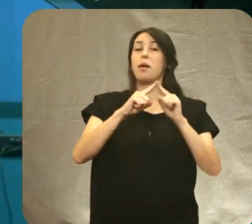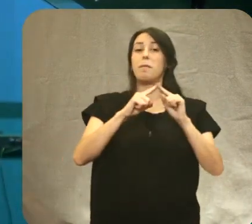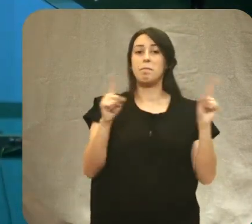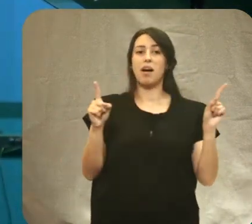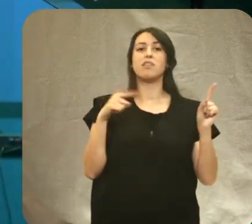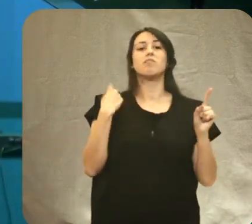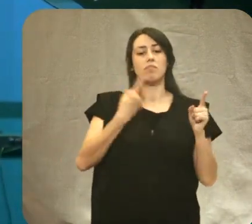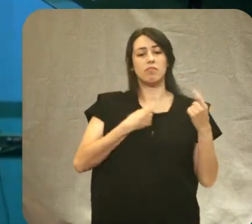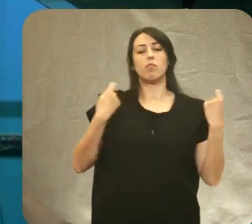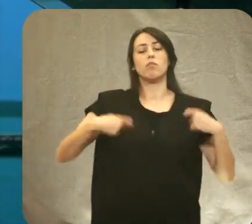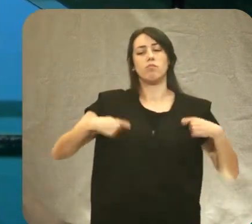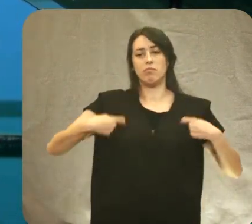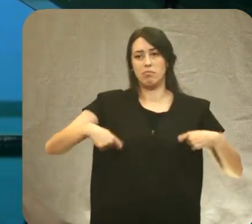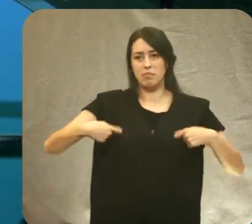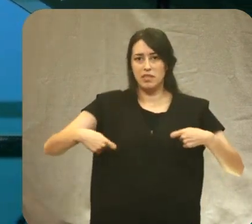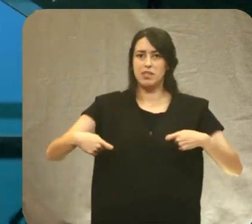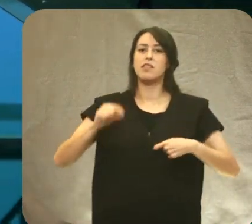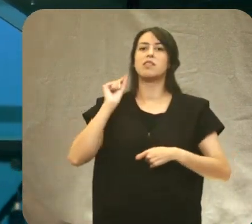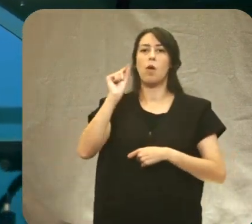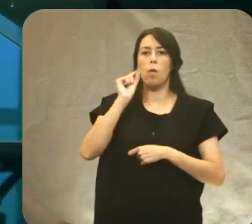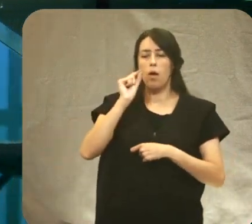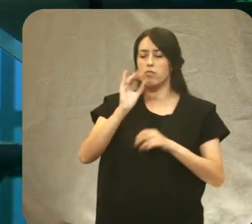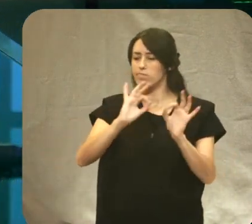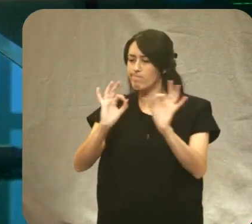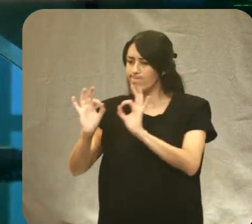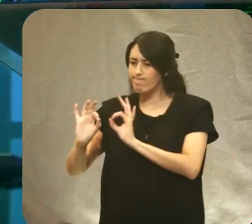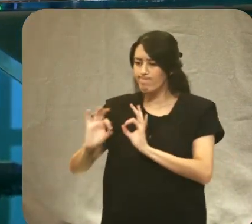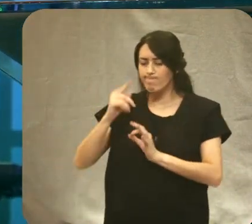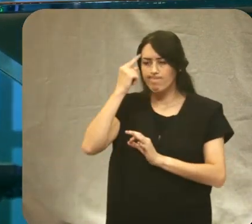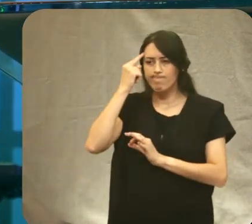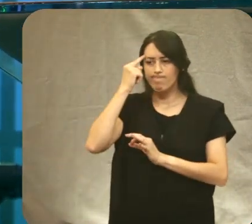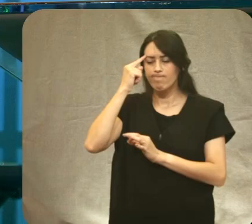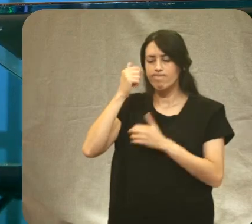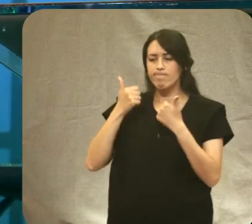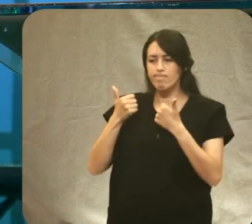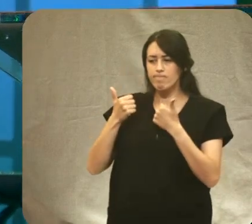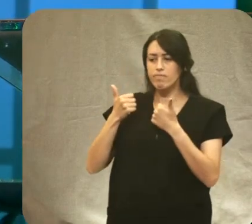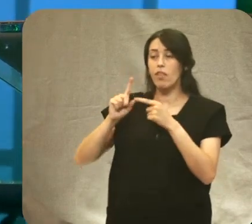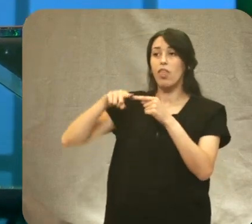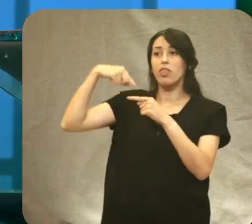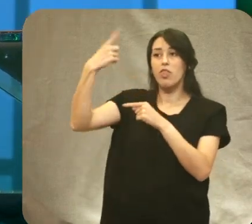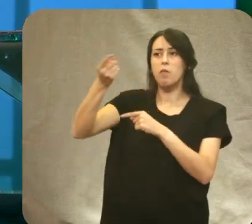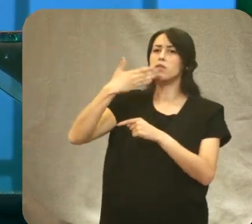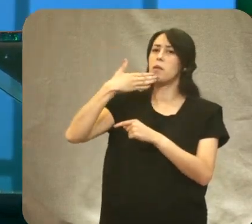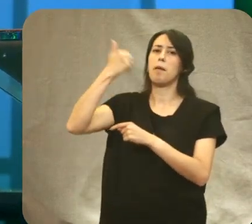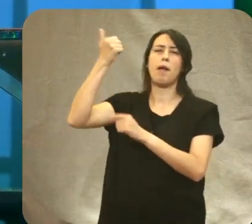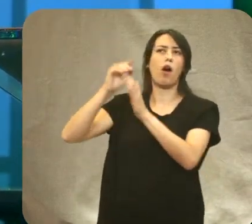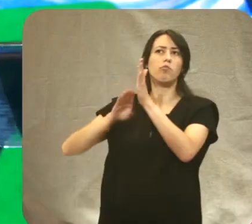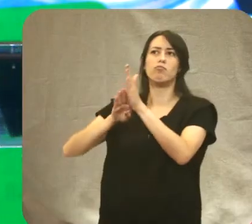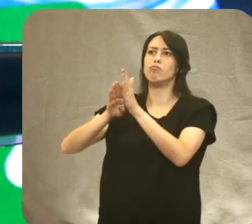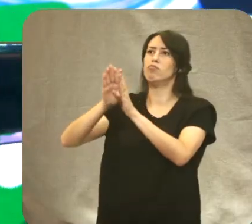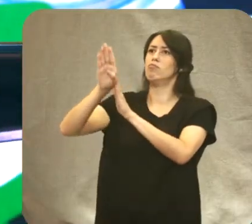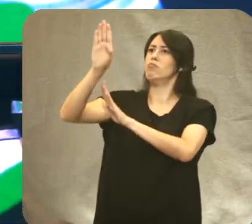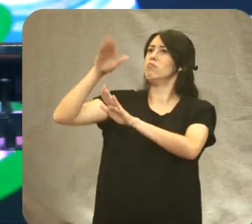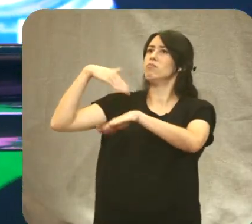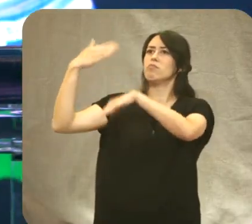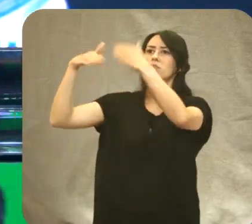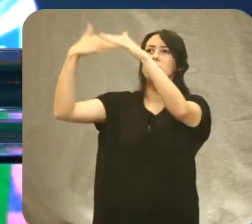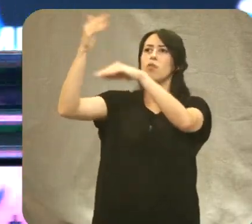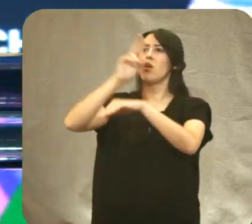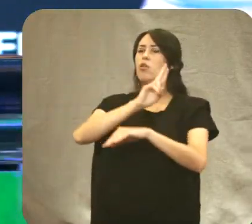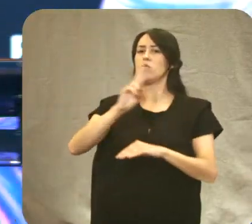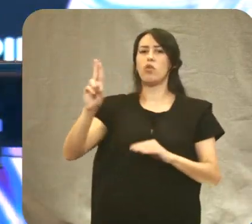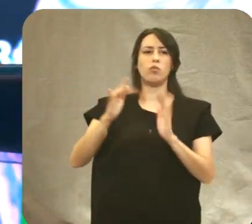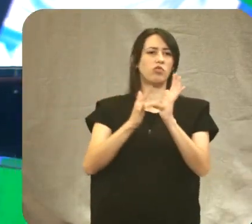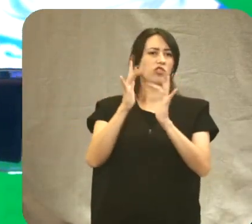manutenção, a gente consegue perseverar mais tempo e chegar mais longe em nome de Jesus. Deus